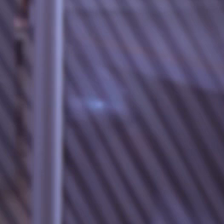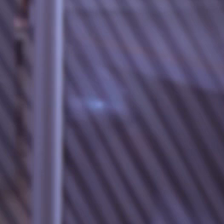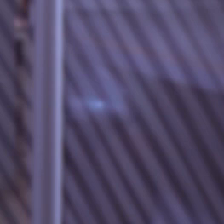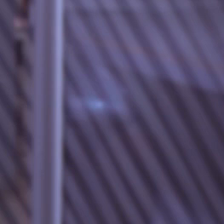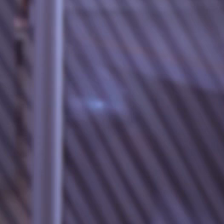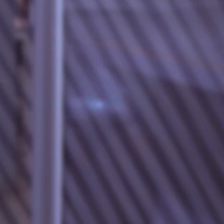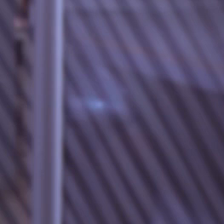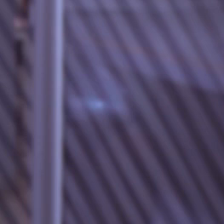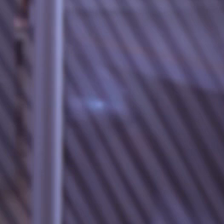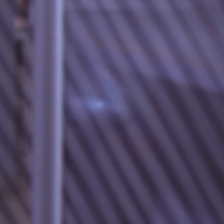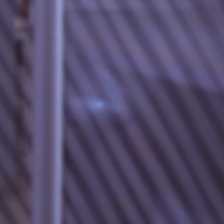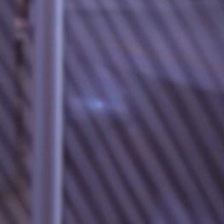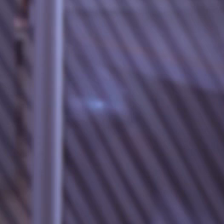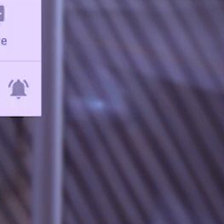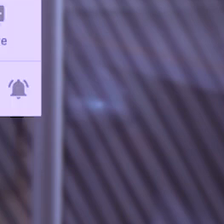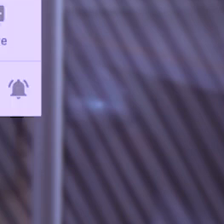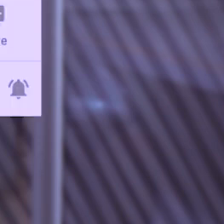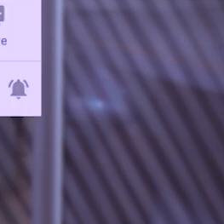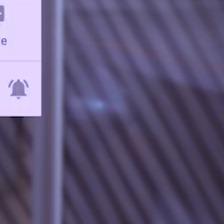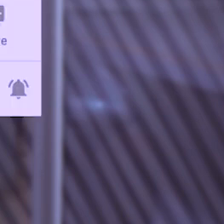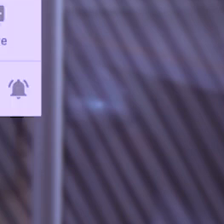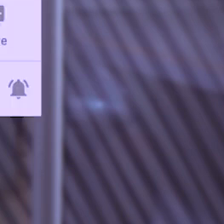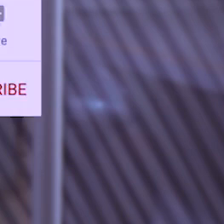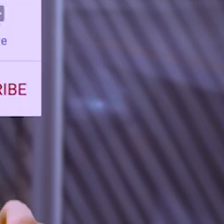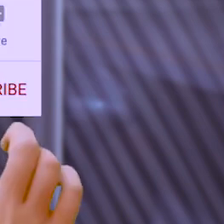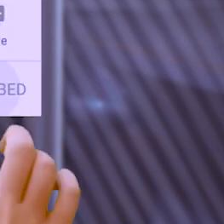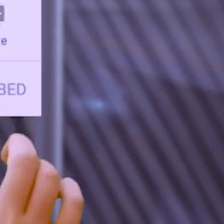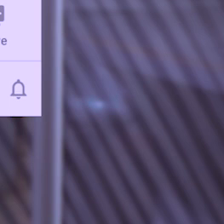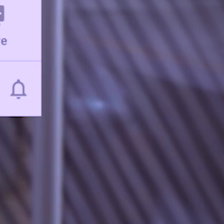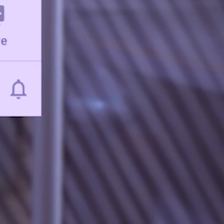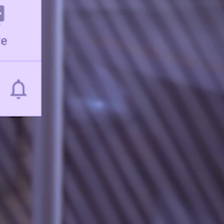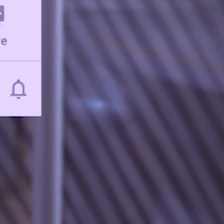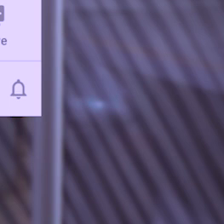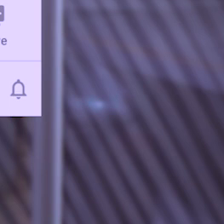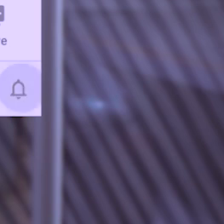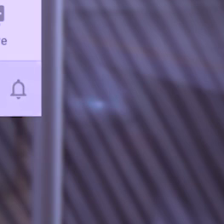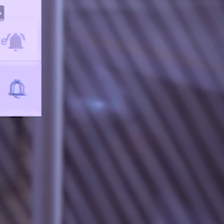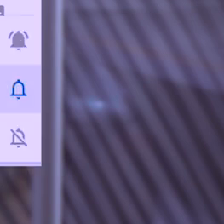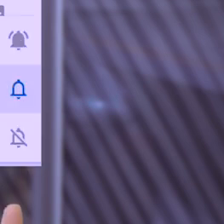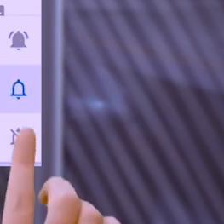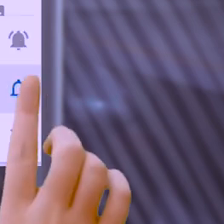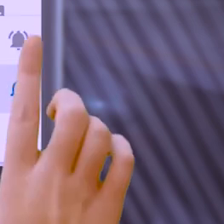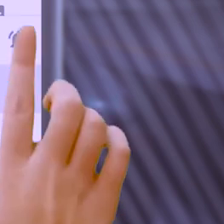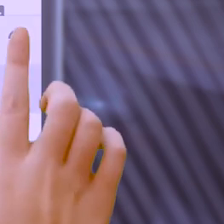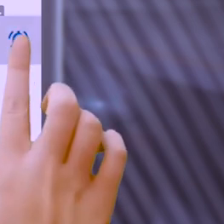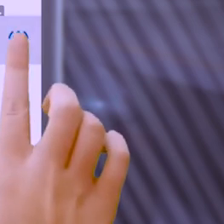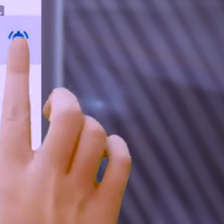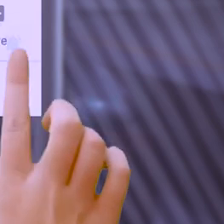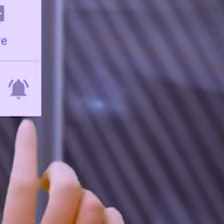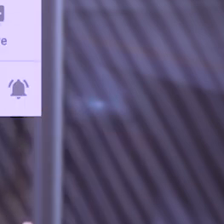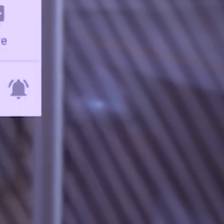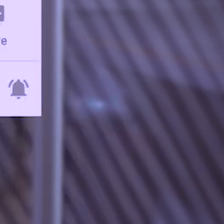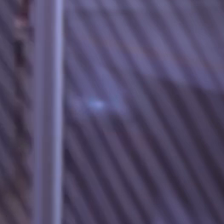Para obter mais informações, não se esqueça de curtir e subscrever no canal social media Gemen TV e clique também no botão